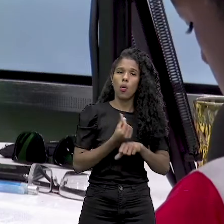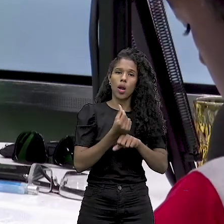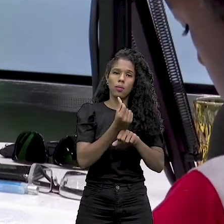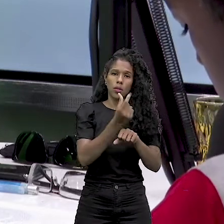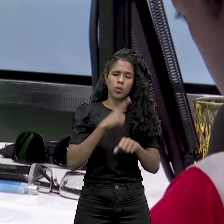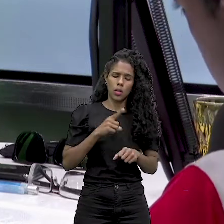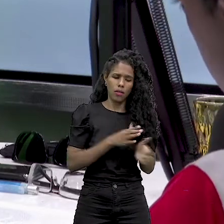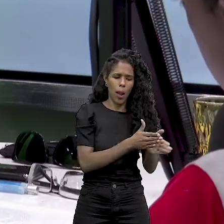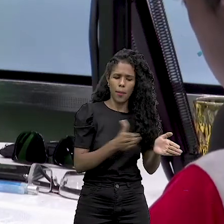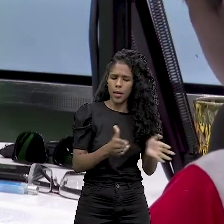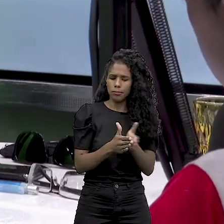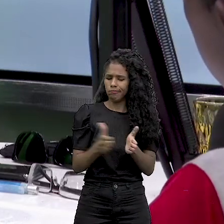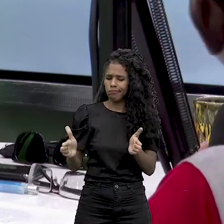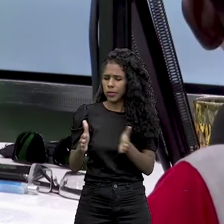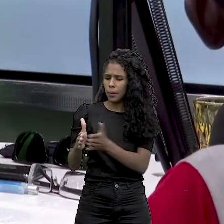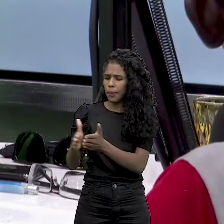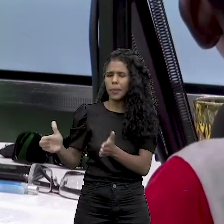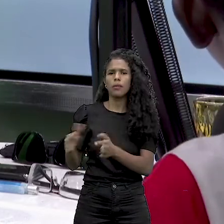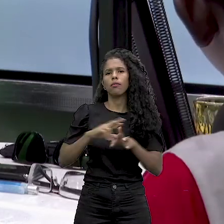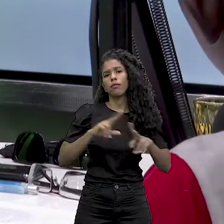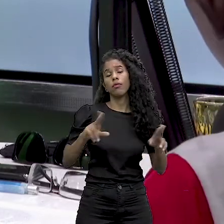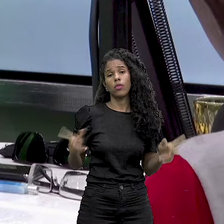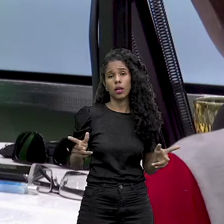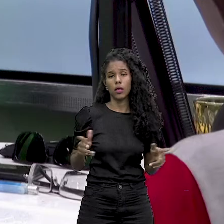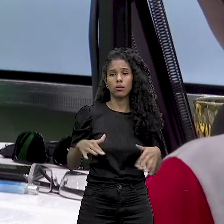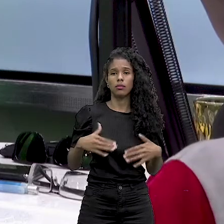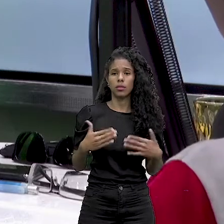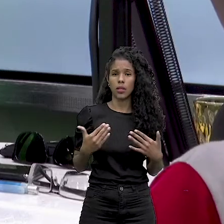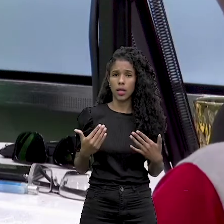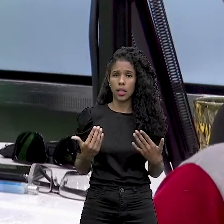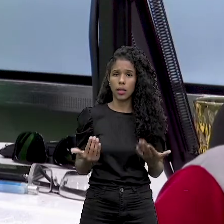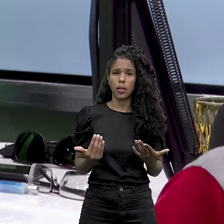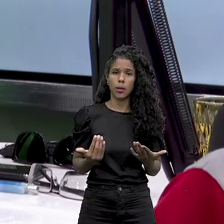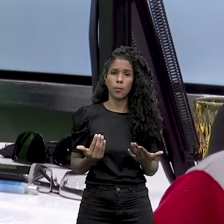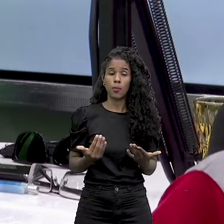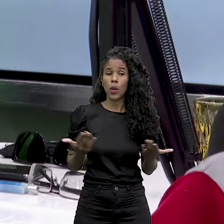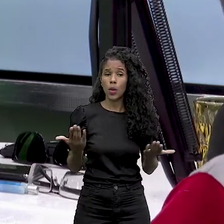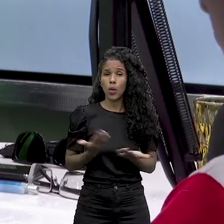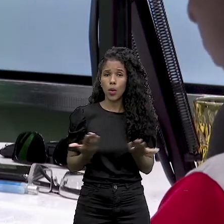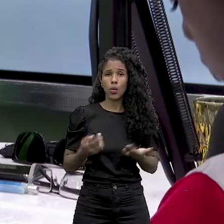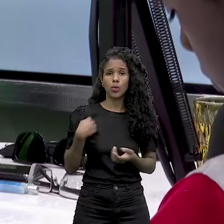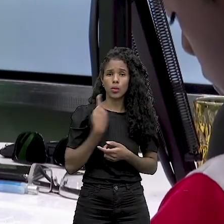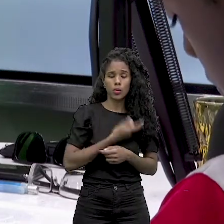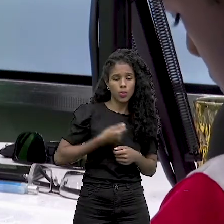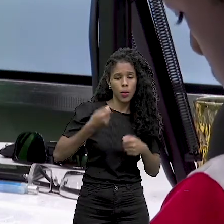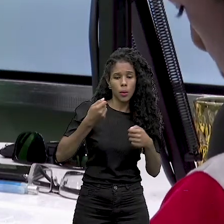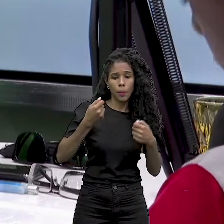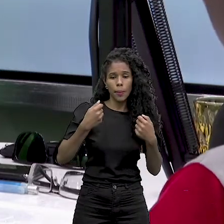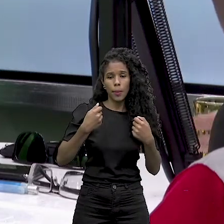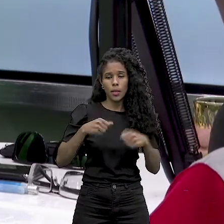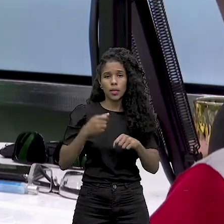né? Novas práticas econômicas, novas regras e assim por